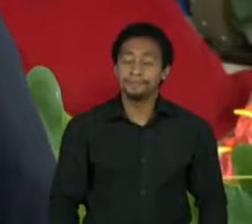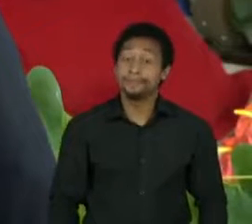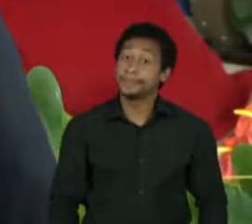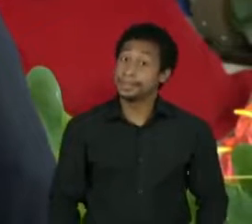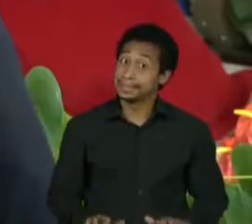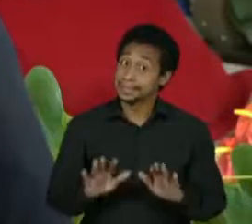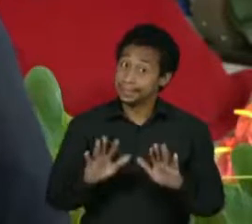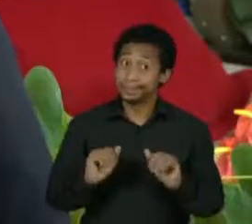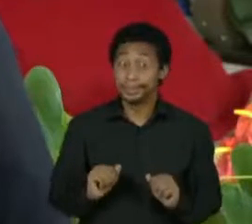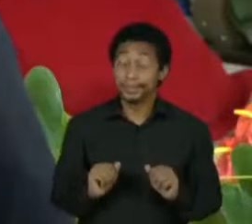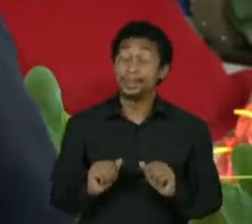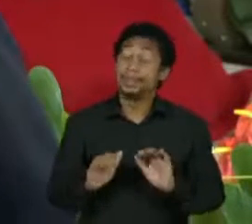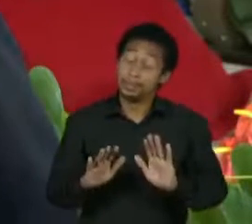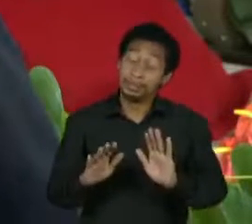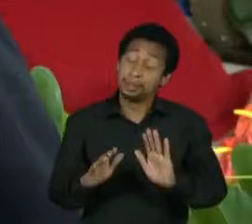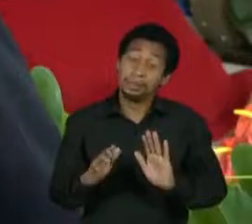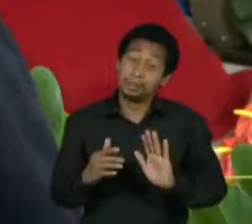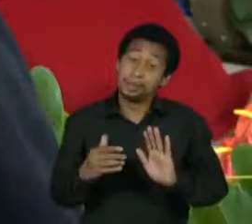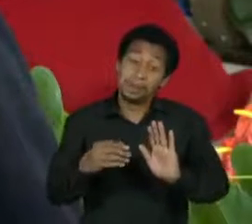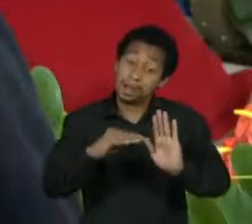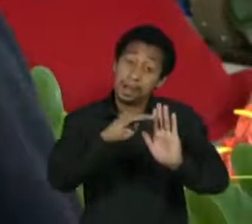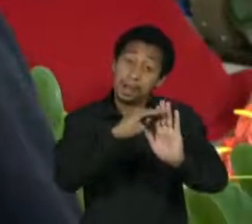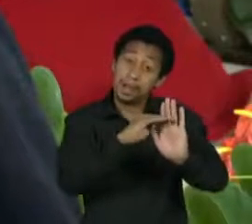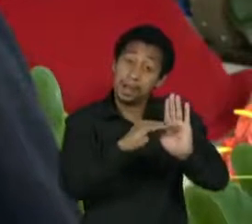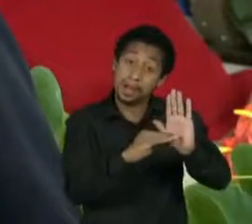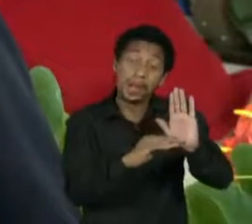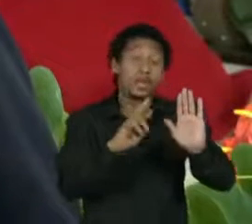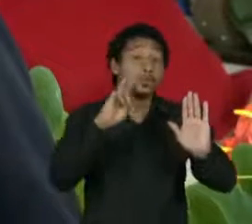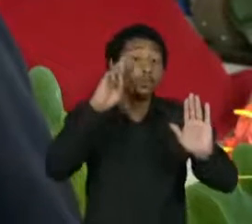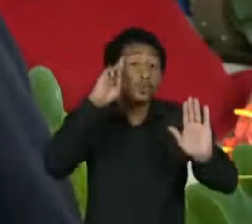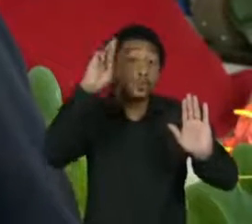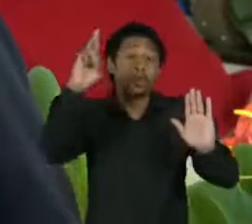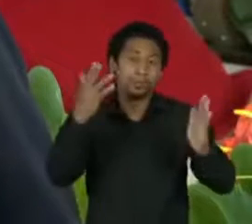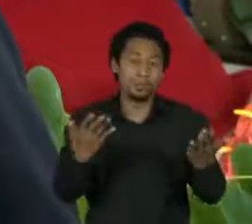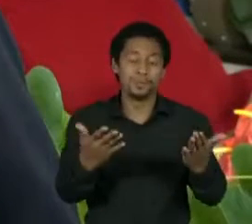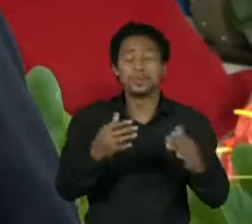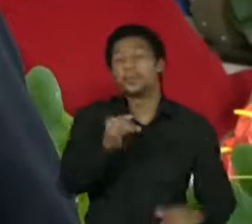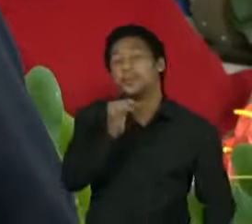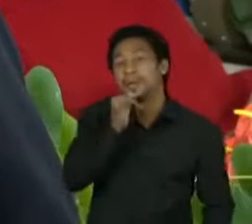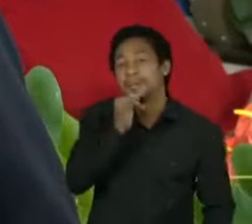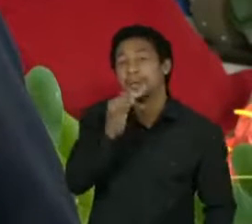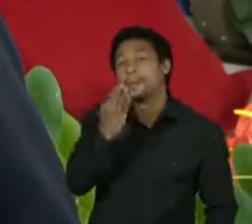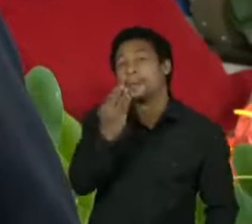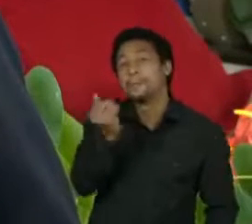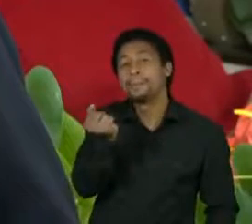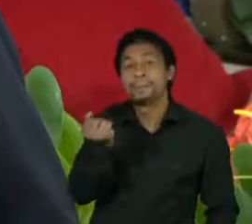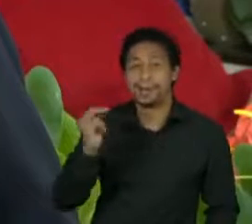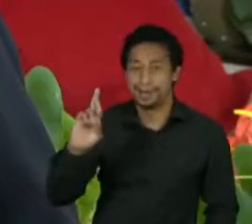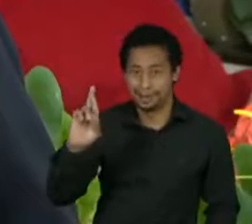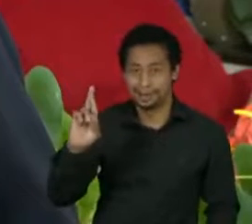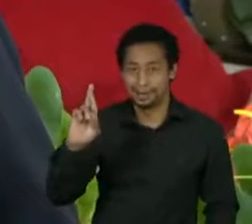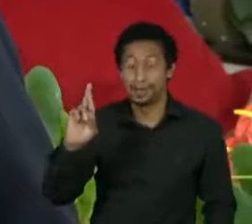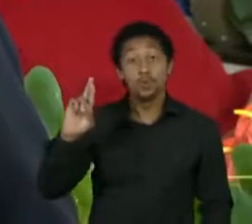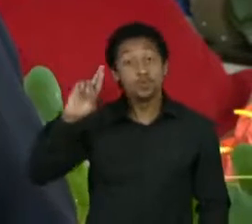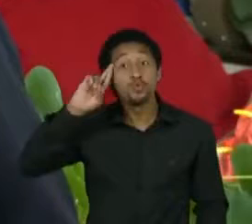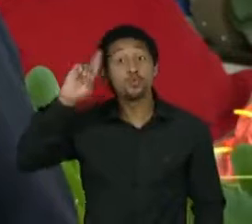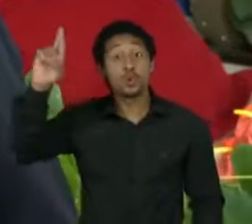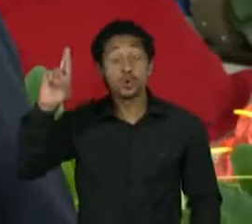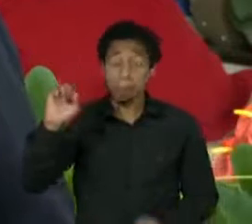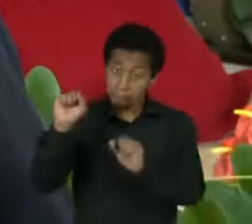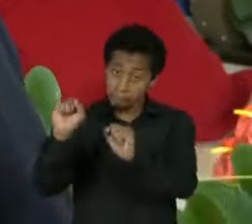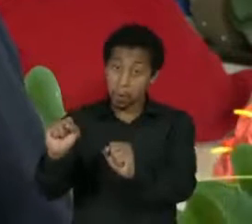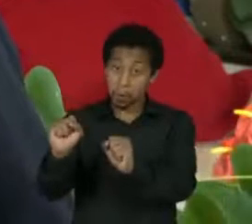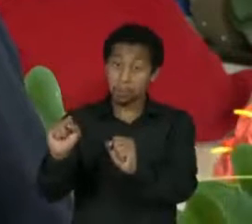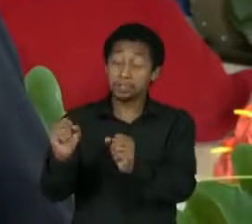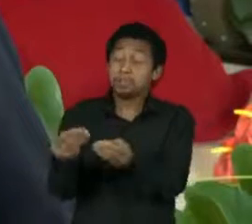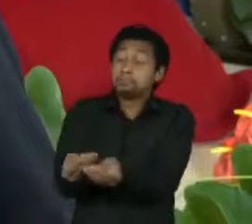É a lógica do dono do bar, então. O dono do bar, ele pode servir cerveja, cachaça de graça para